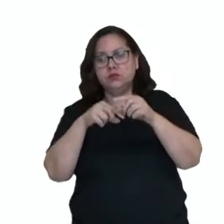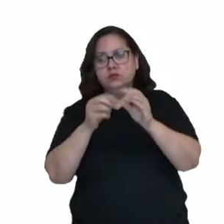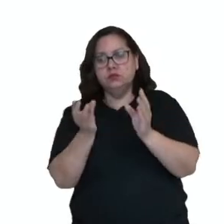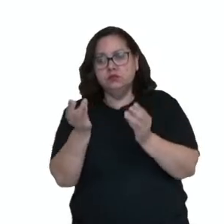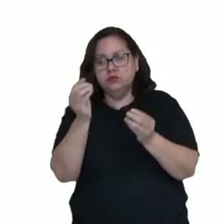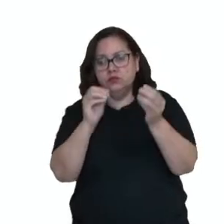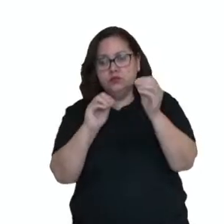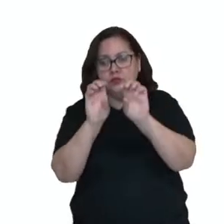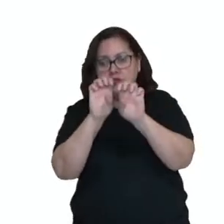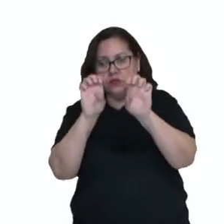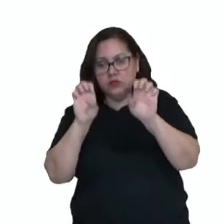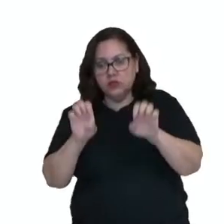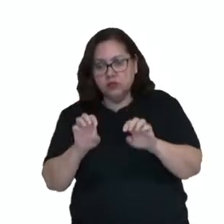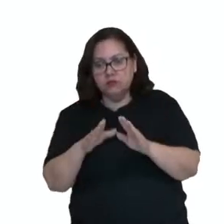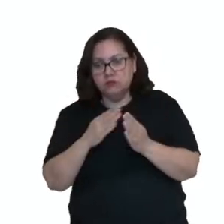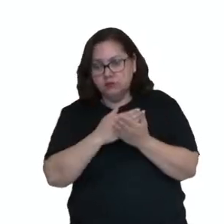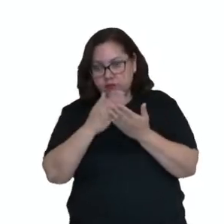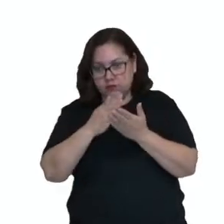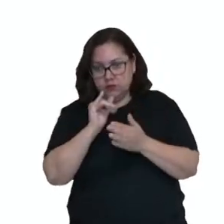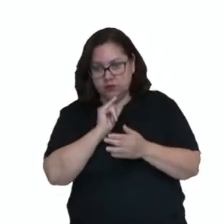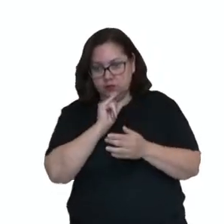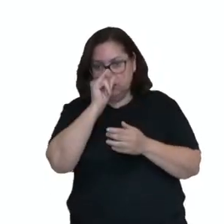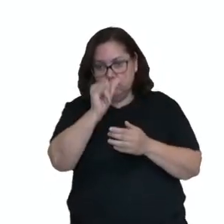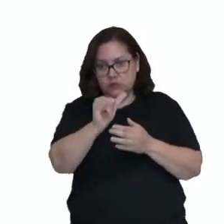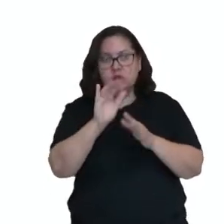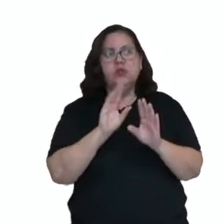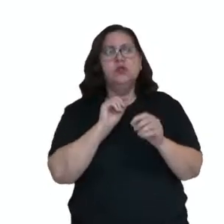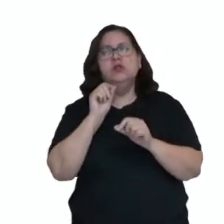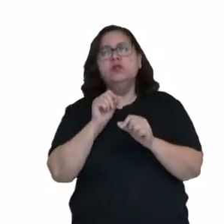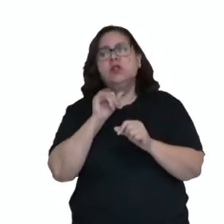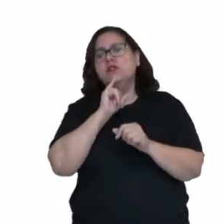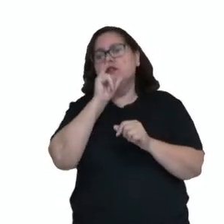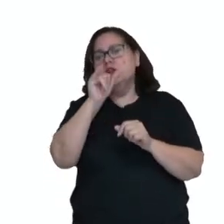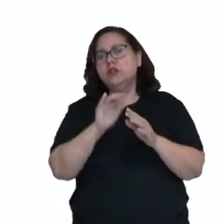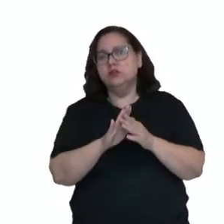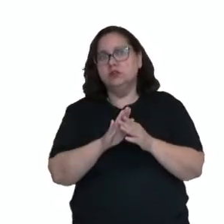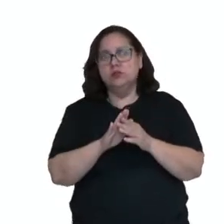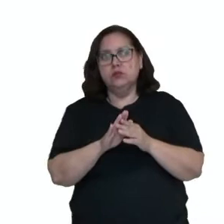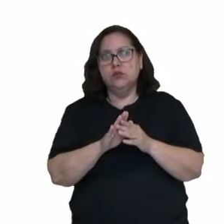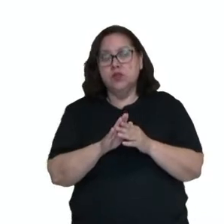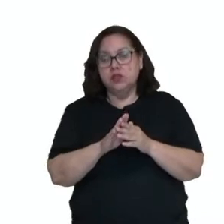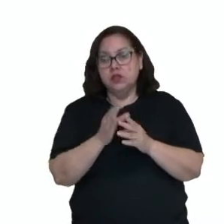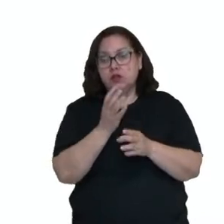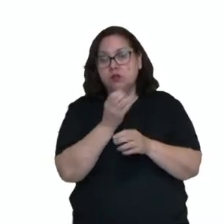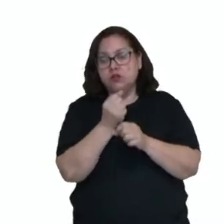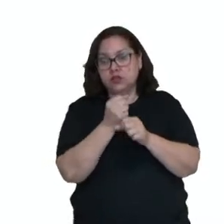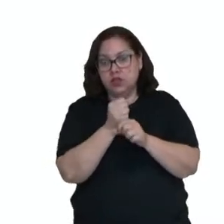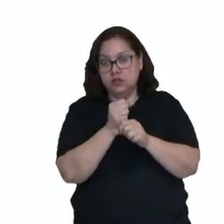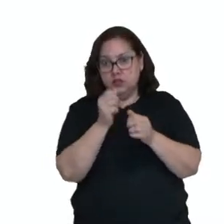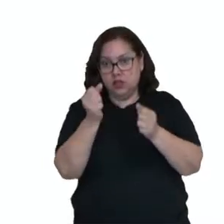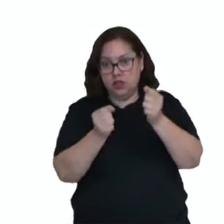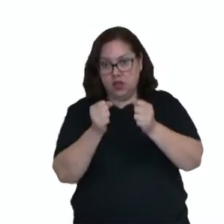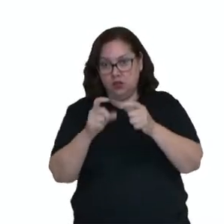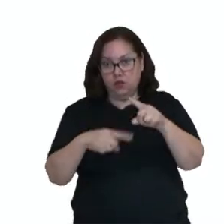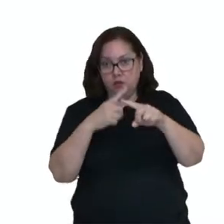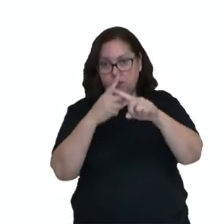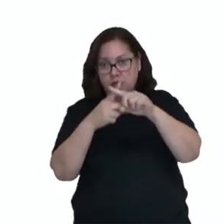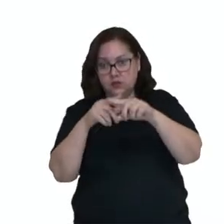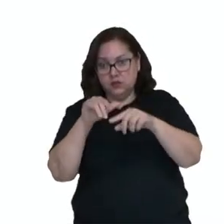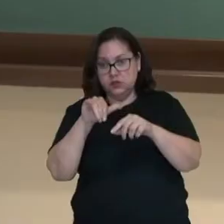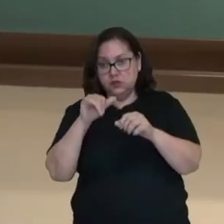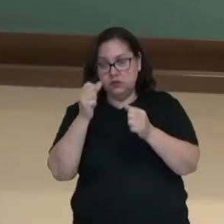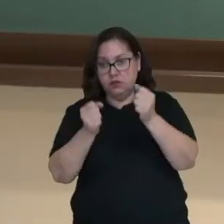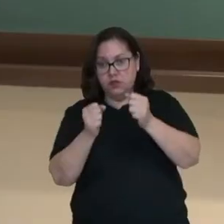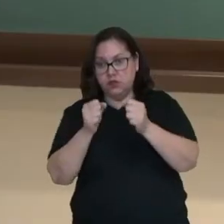montar o sistema a partir dessas informações. O que o enunciado fala para nós? Que a quantidade de carros mais a quantidade de